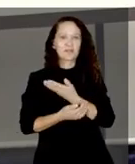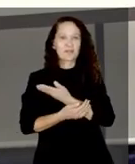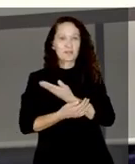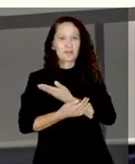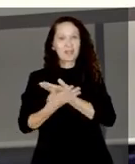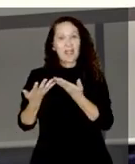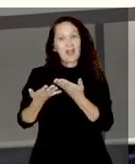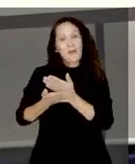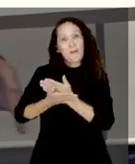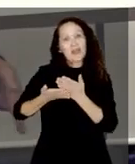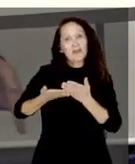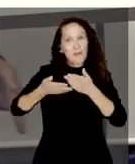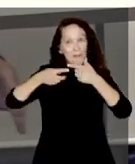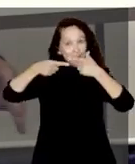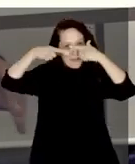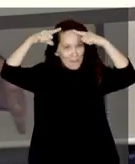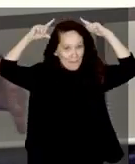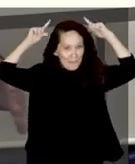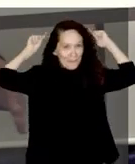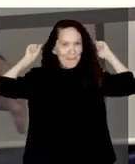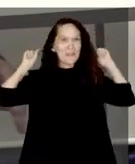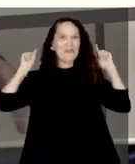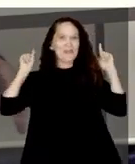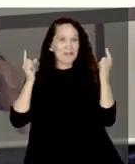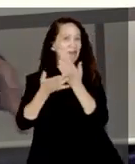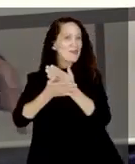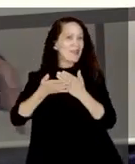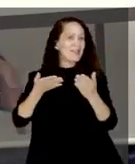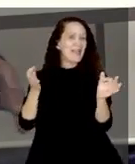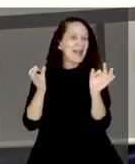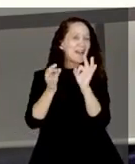tinha muito, companheiro Felipe, prefeito de Diadema.